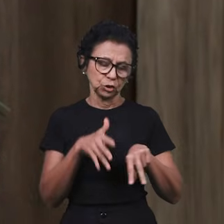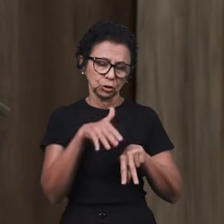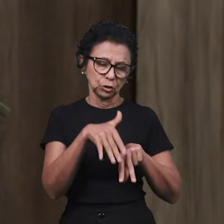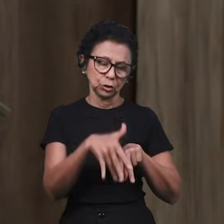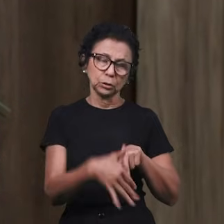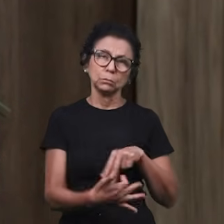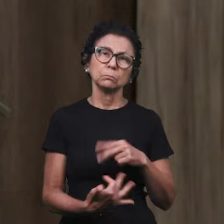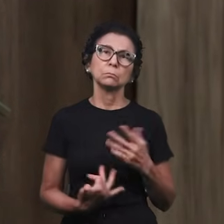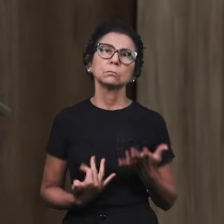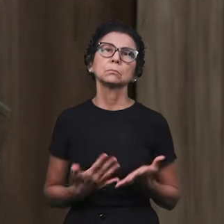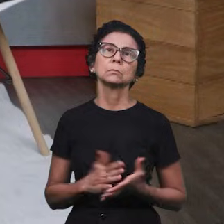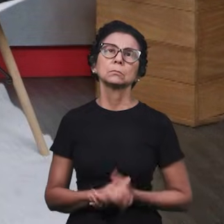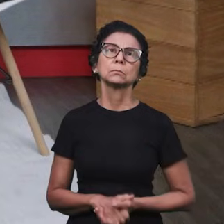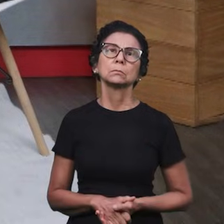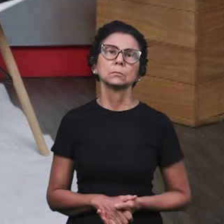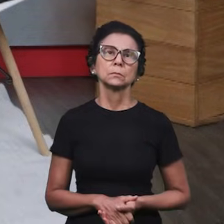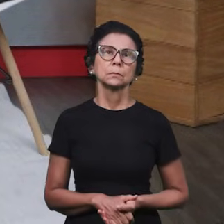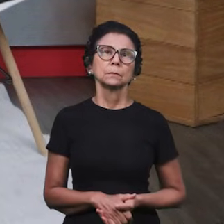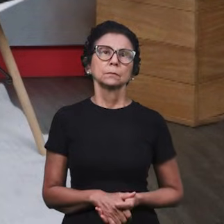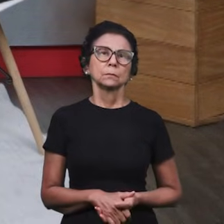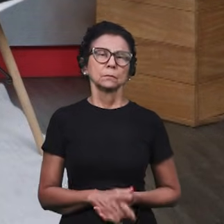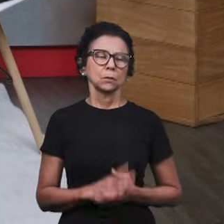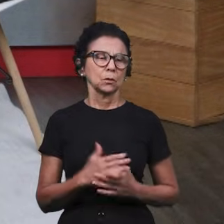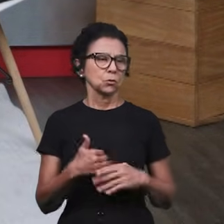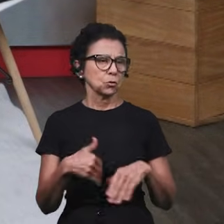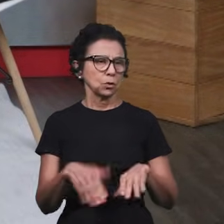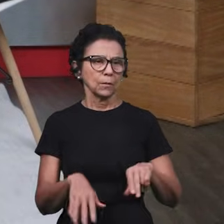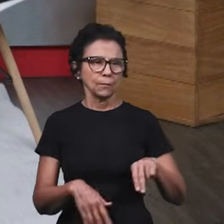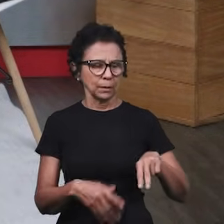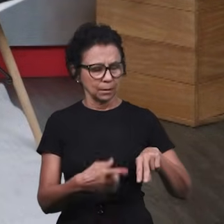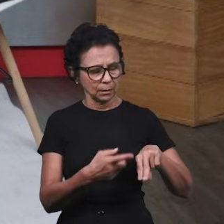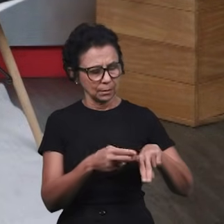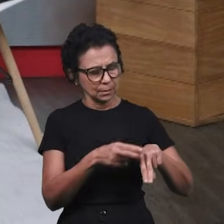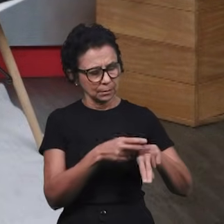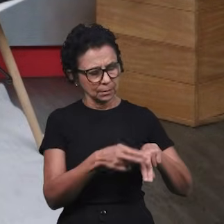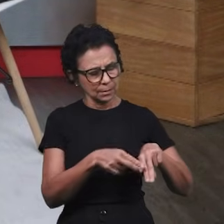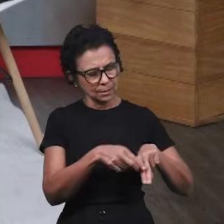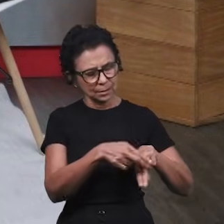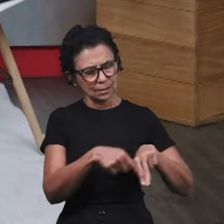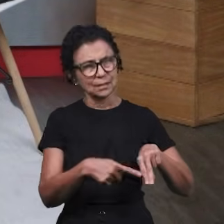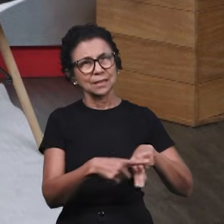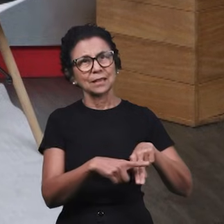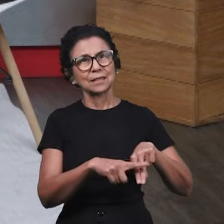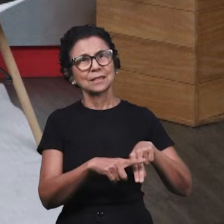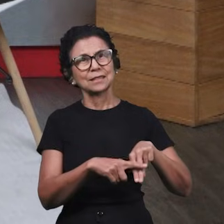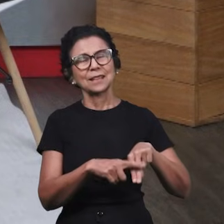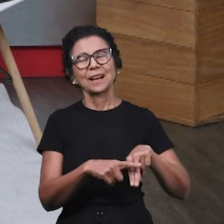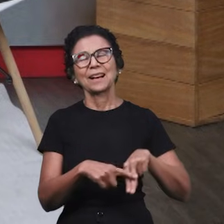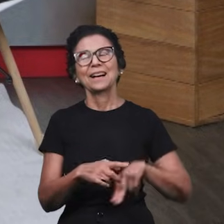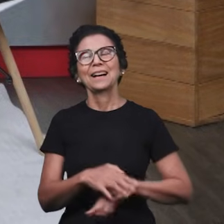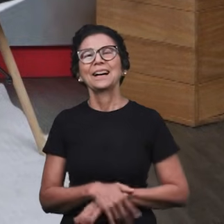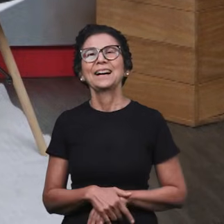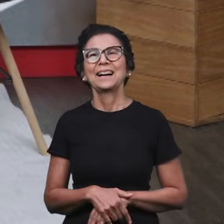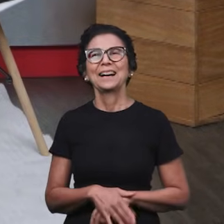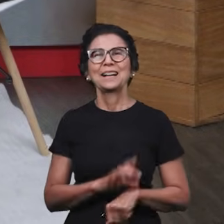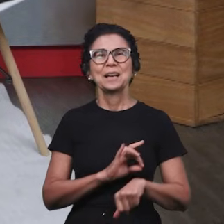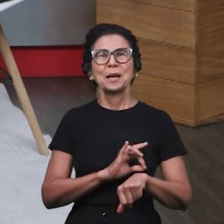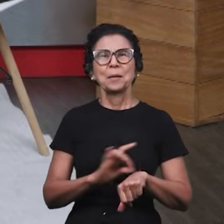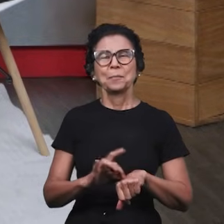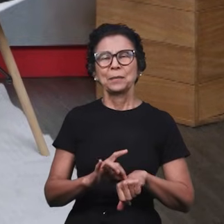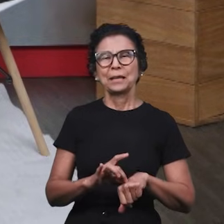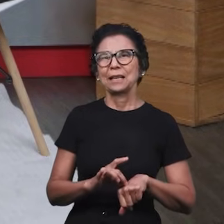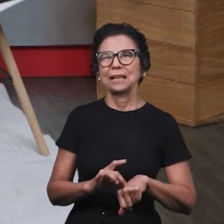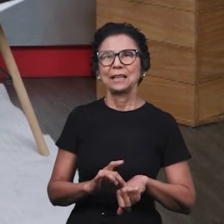Já vai, né, com a saia. Com a saia preta, uma blusa colorida. já com metade já